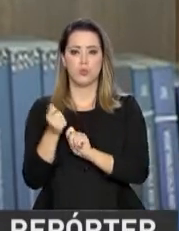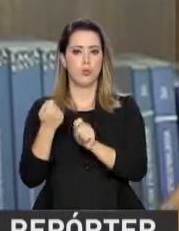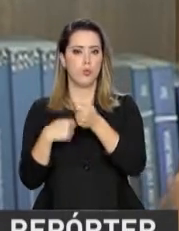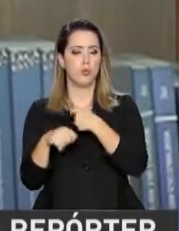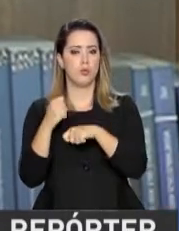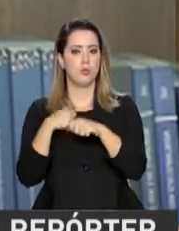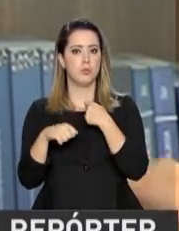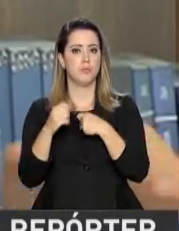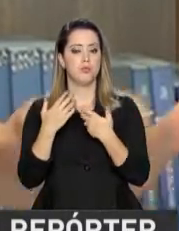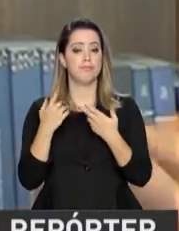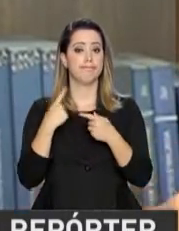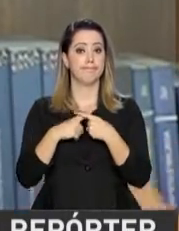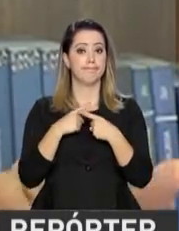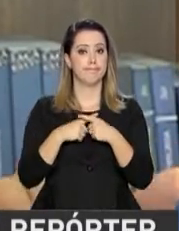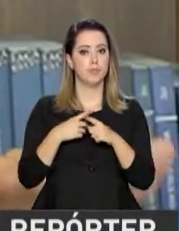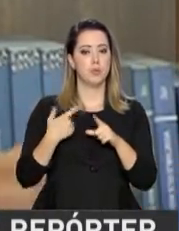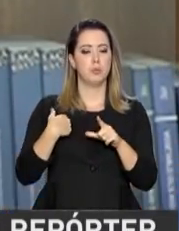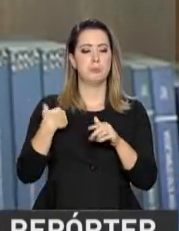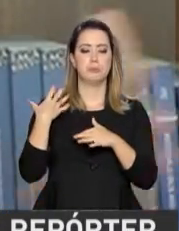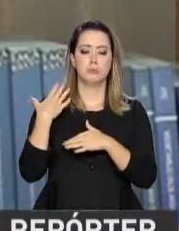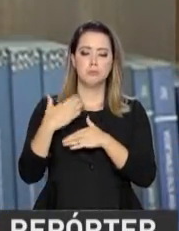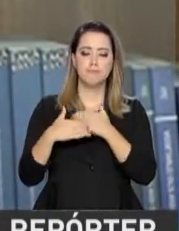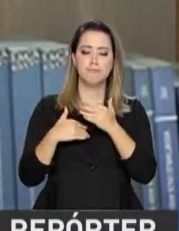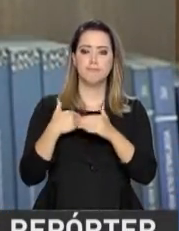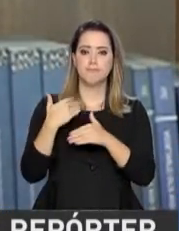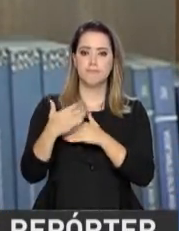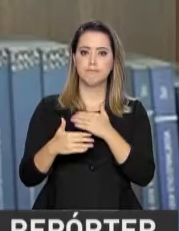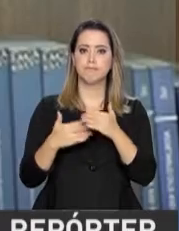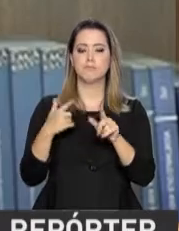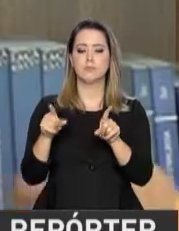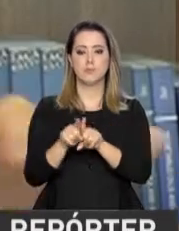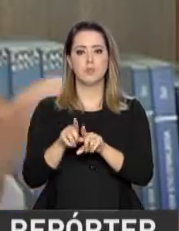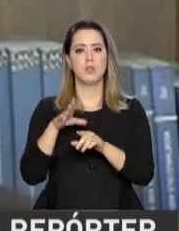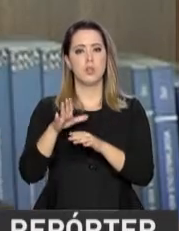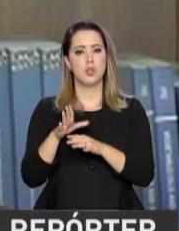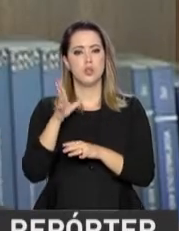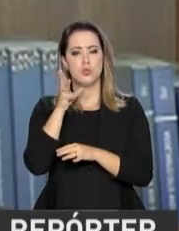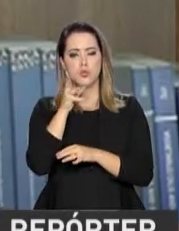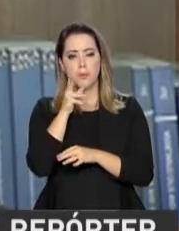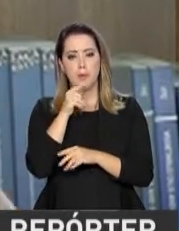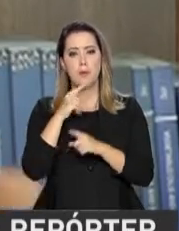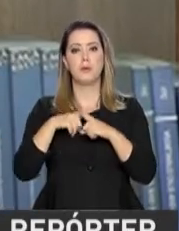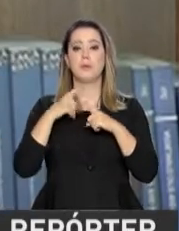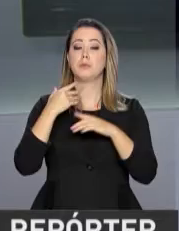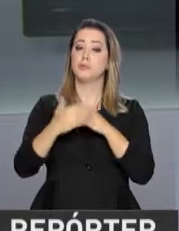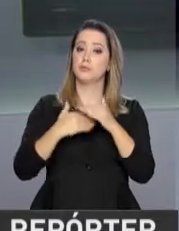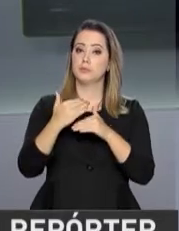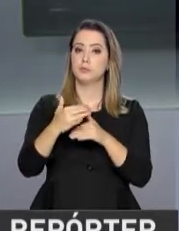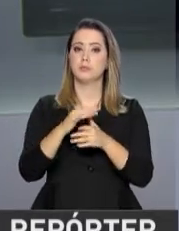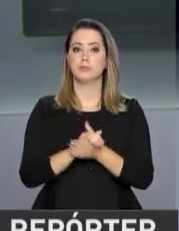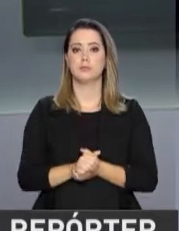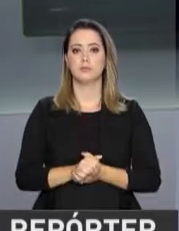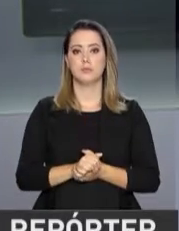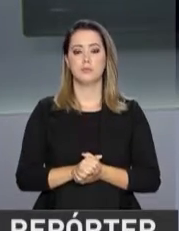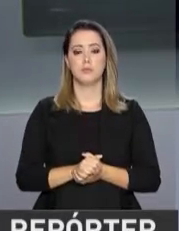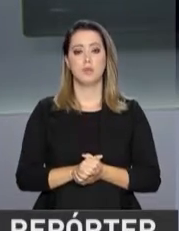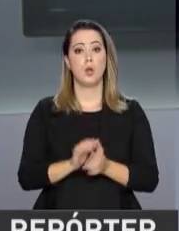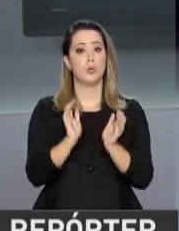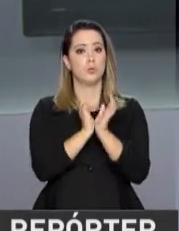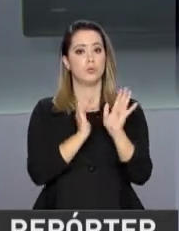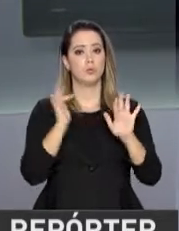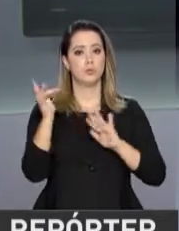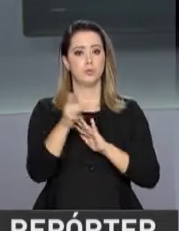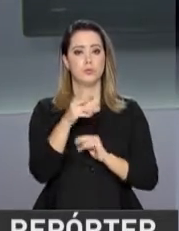atividade econômica está se recuperando de forma lenta e gradual esse mercado formal também vai recuperar de forma lenta e gradual nas redes